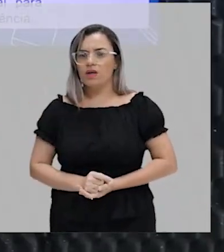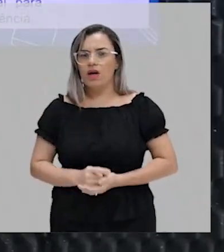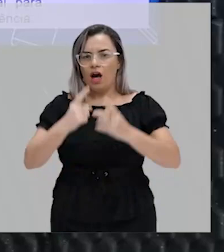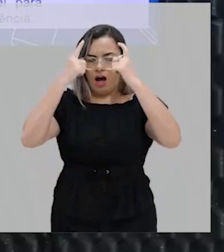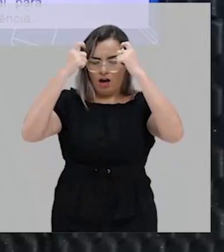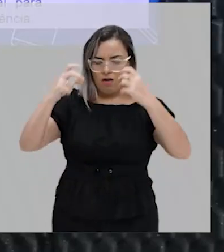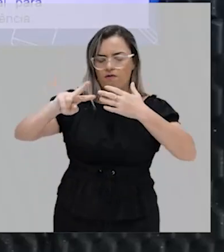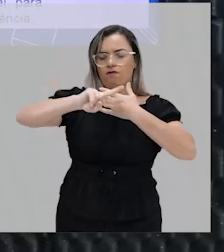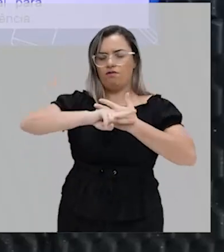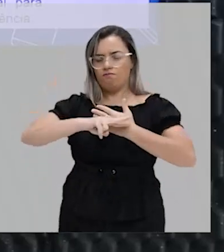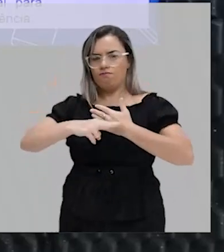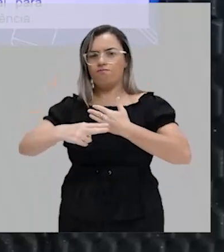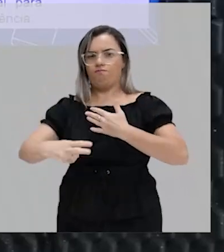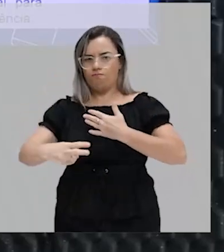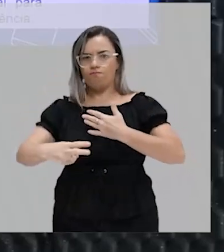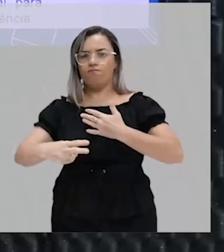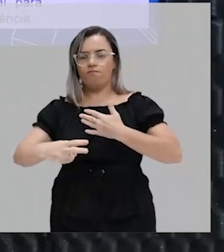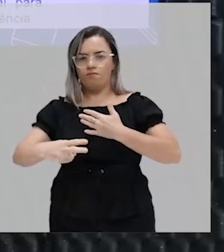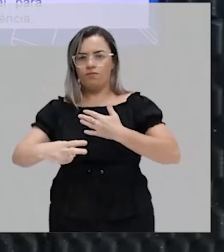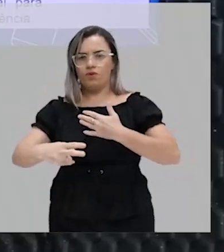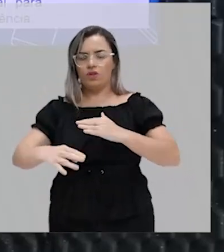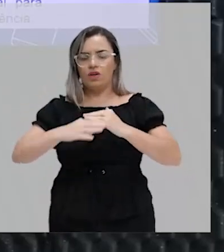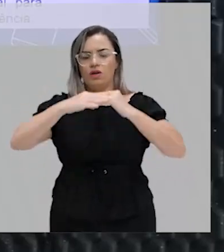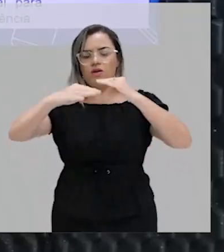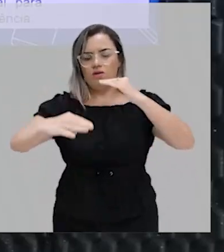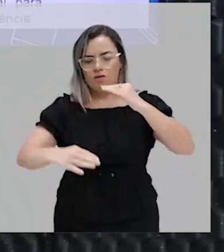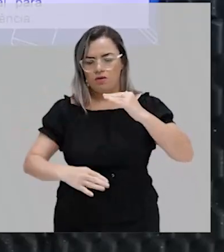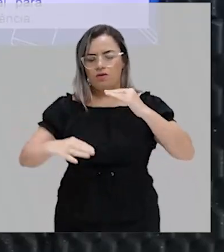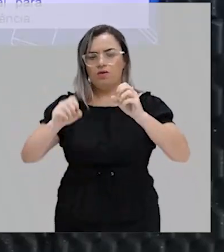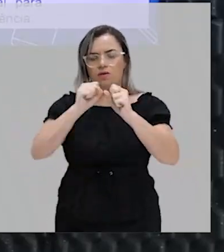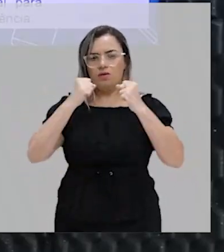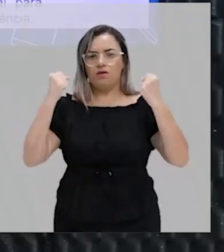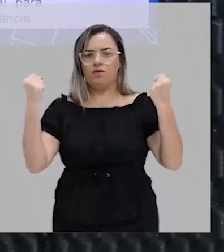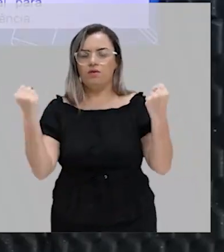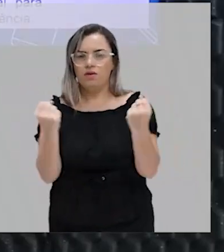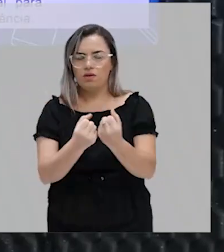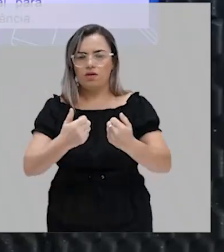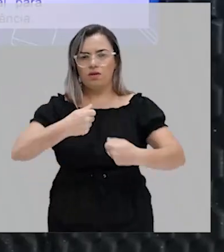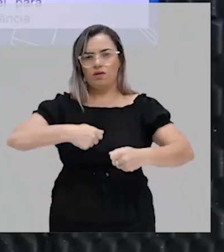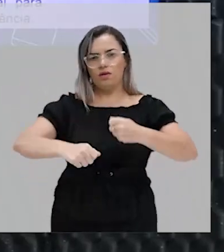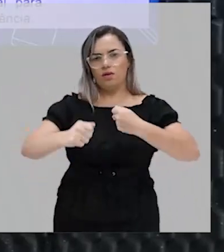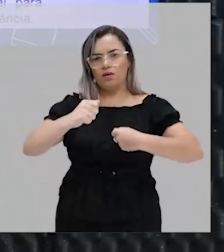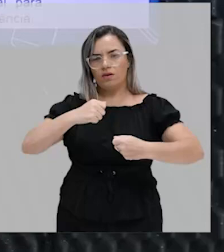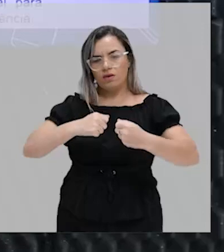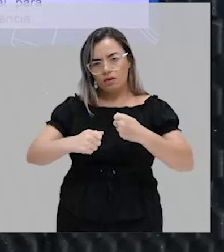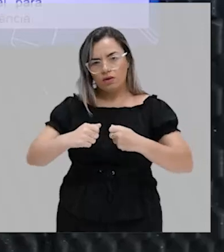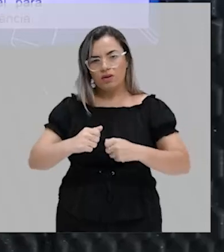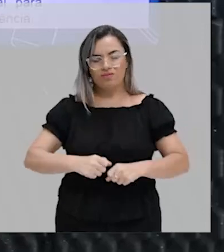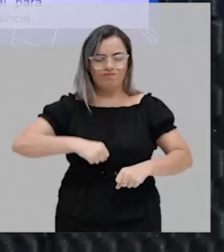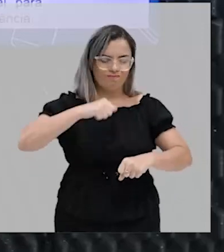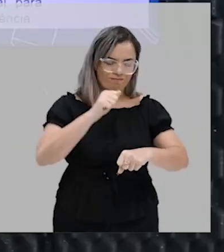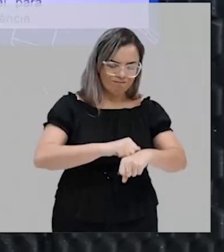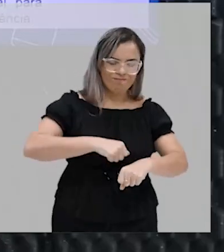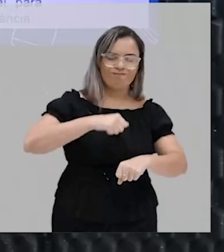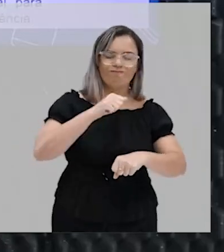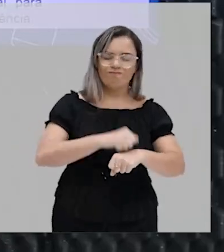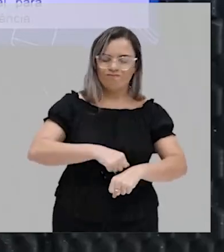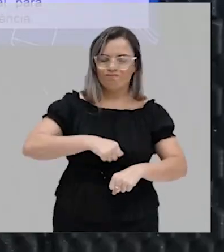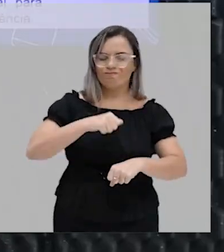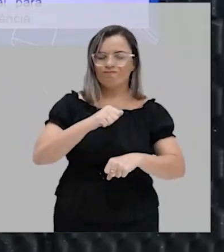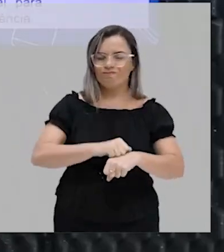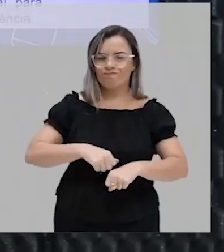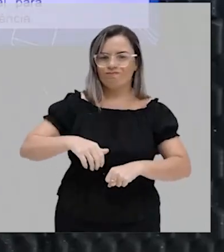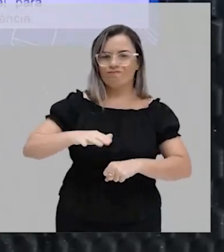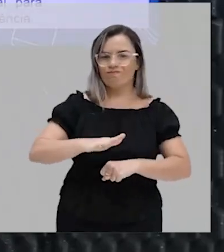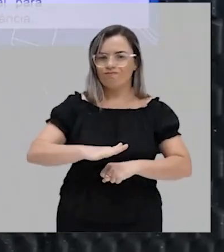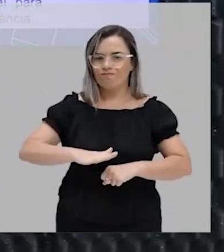ela é a consequência direta da desigualdade social e econômica que aflige principalmente as pessoas mais pobres. E ela vai se